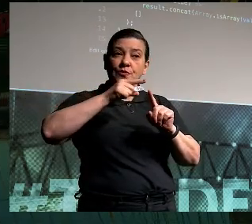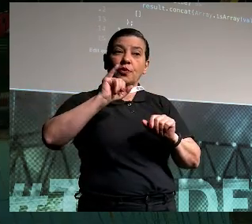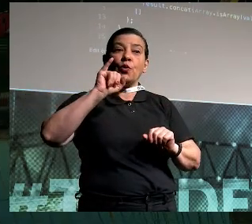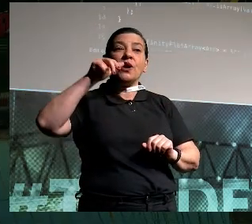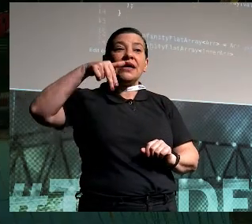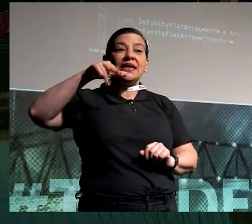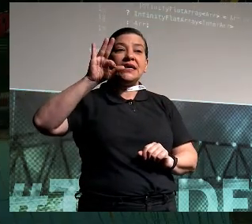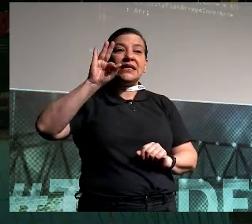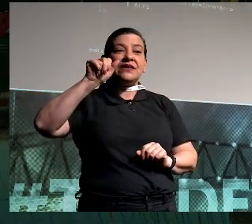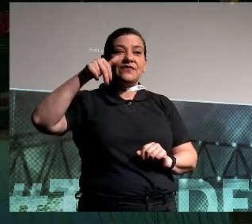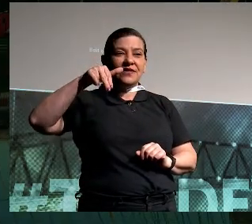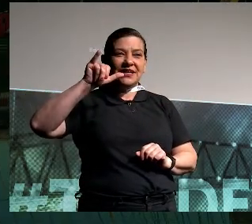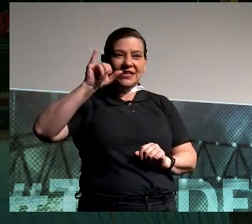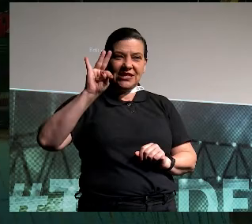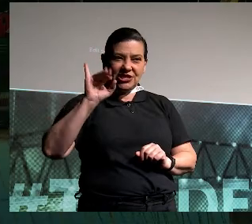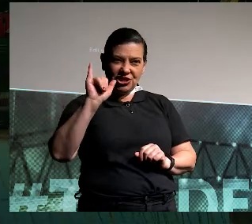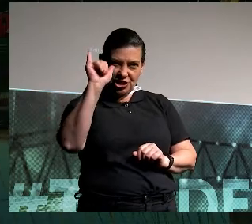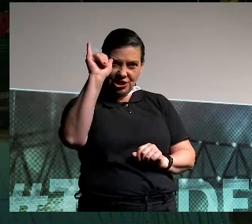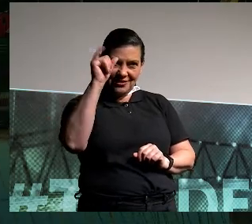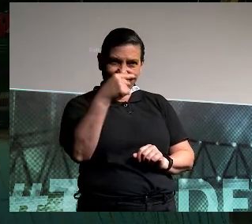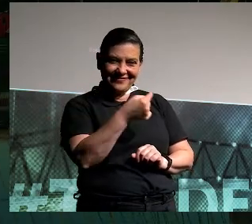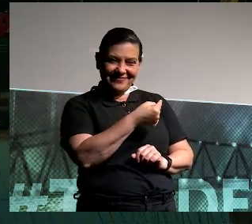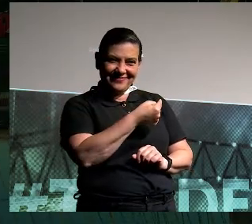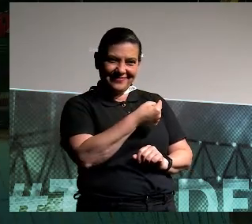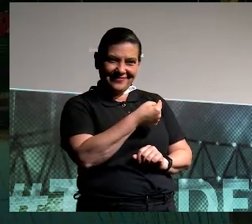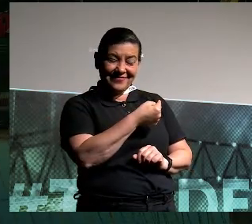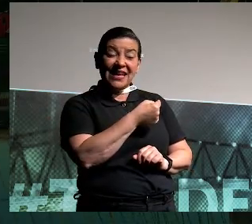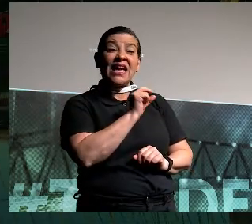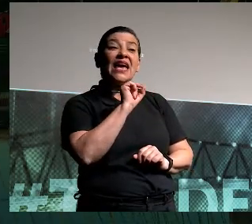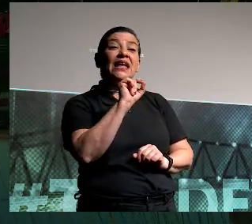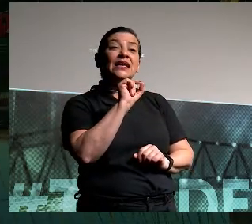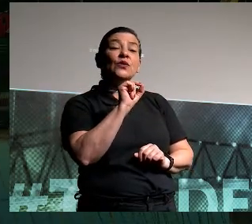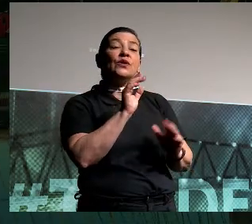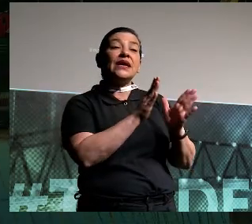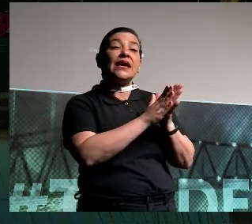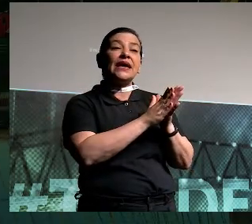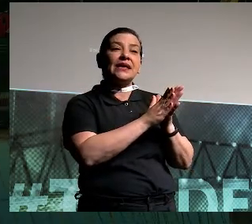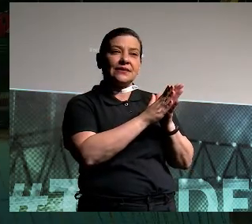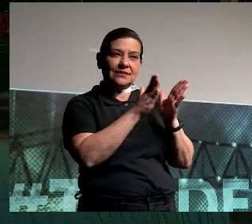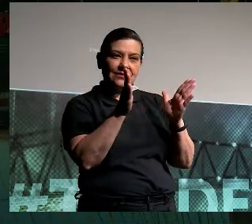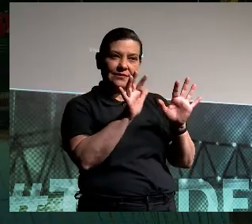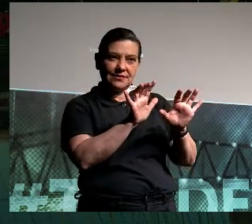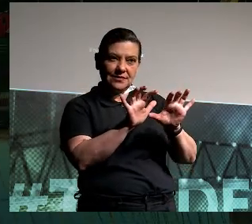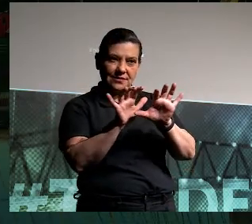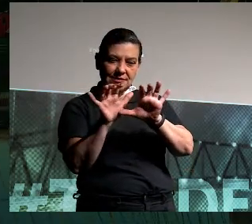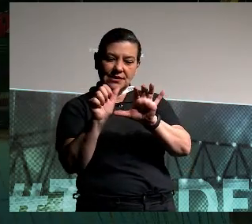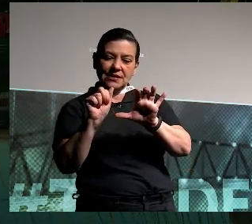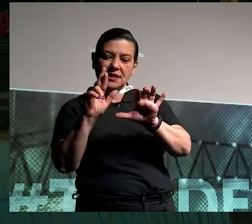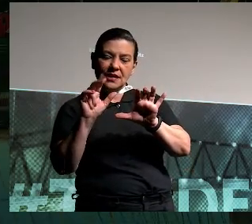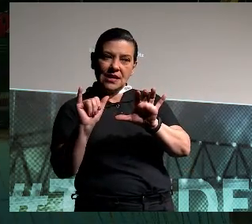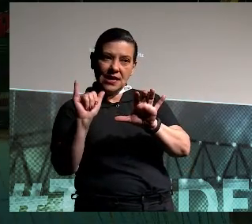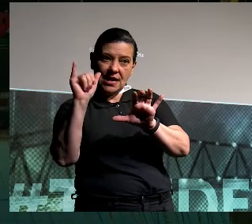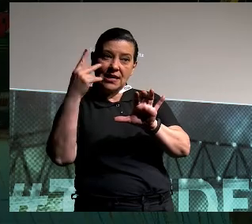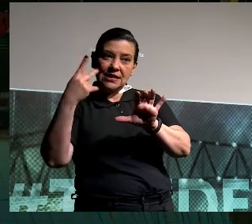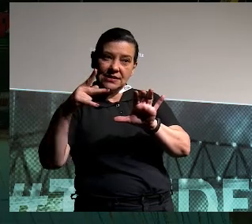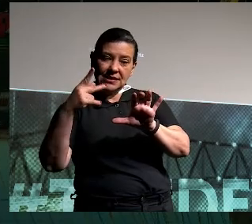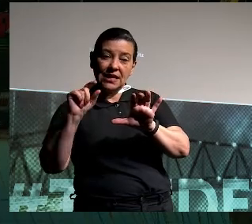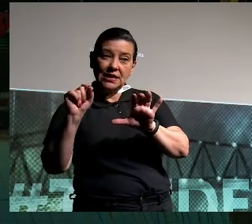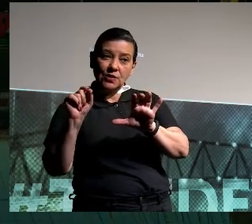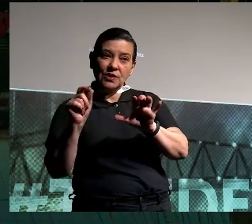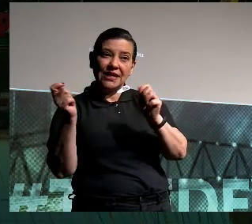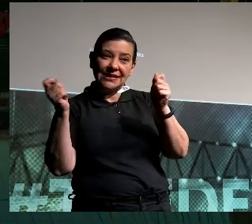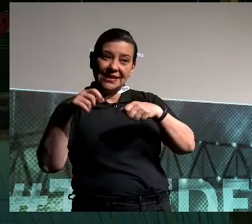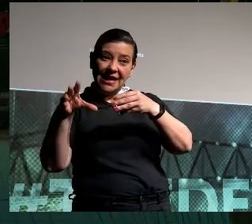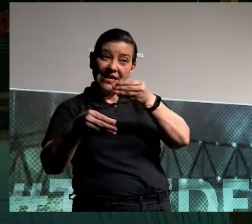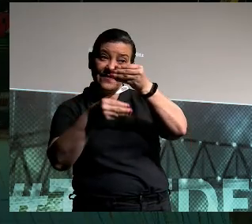infinity flat array. Esse cara, ele simplesmente dá um extends em read-only array, e ele faz no read-only array para ele conseguir